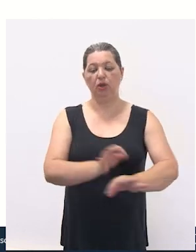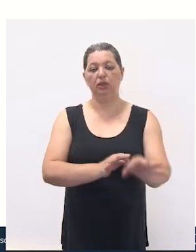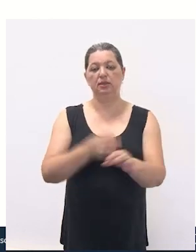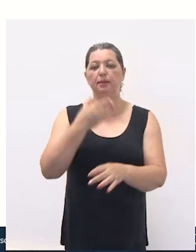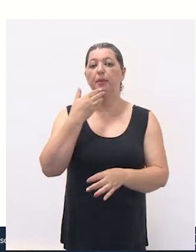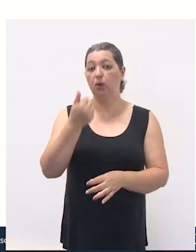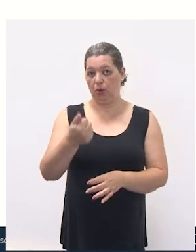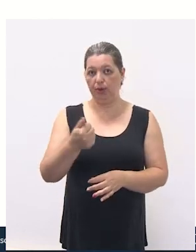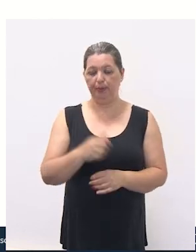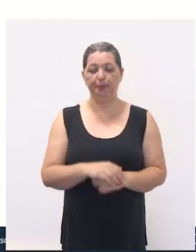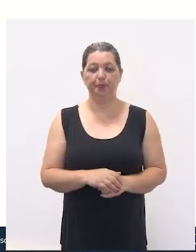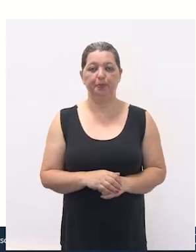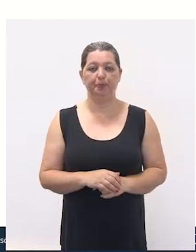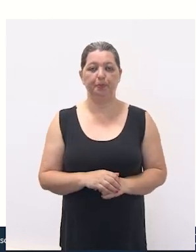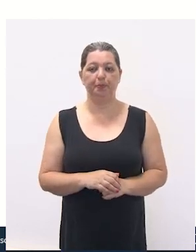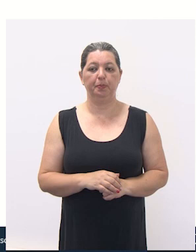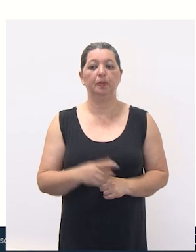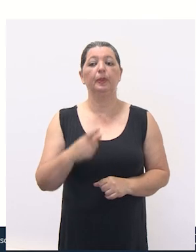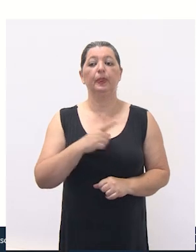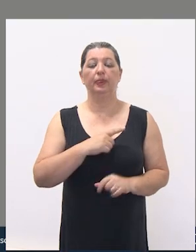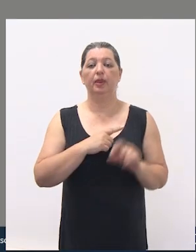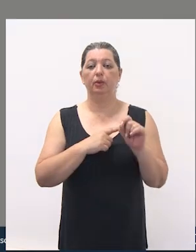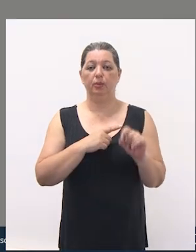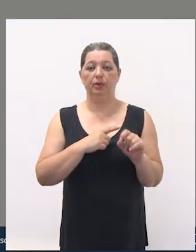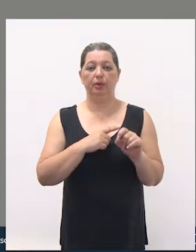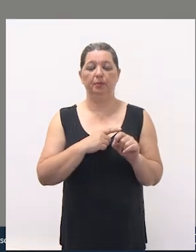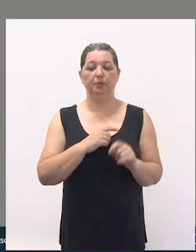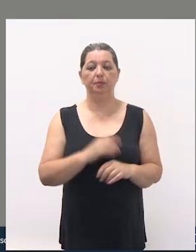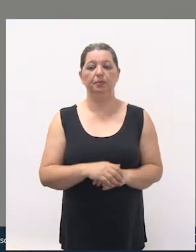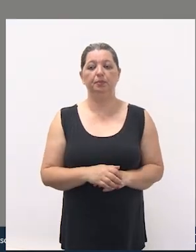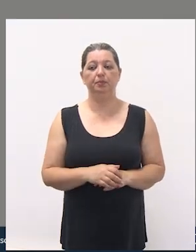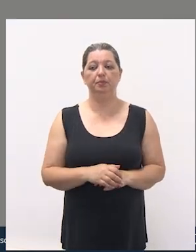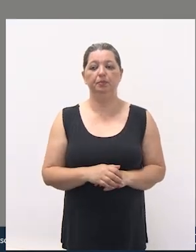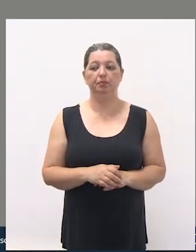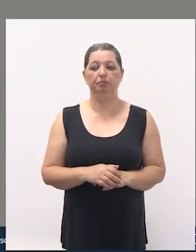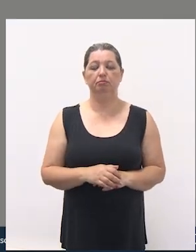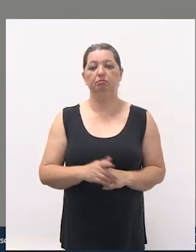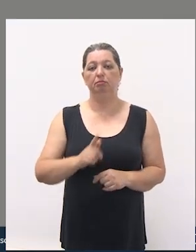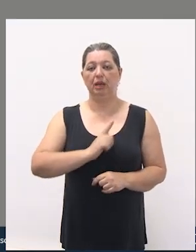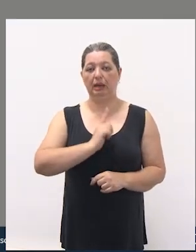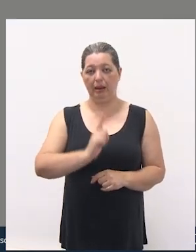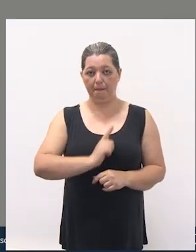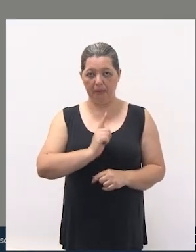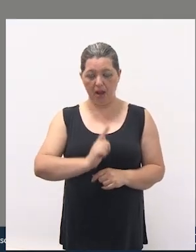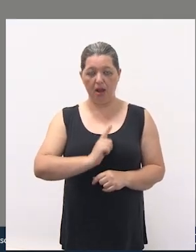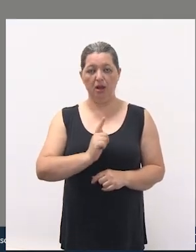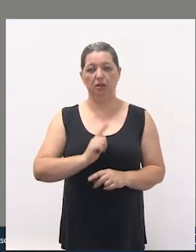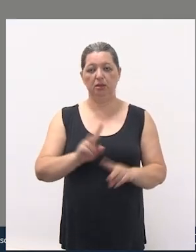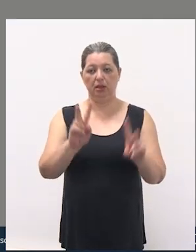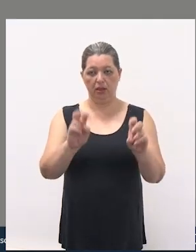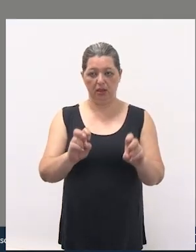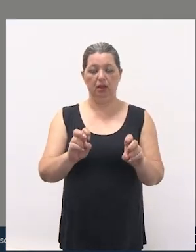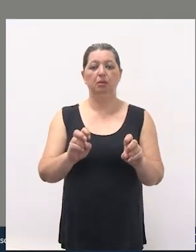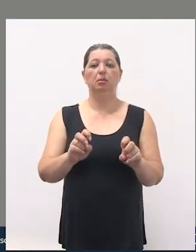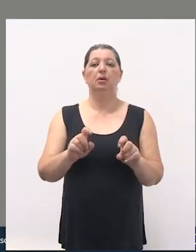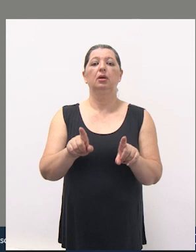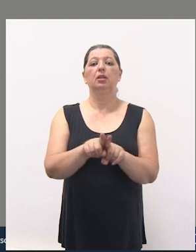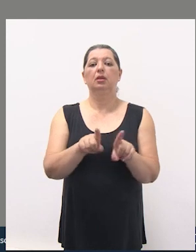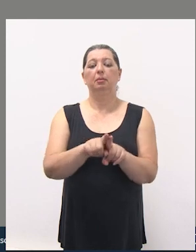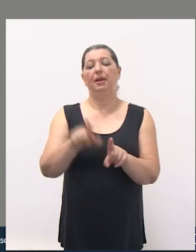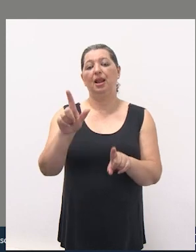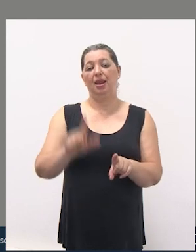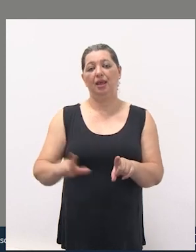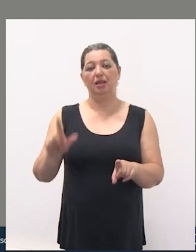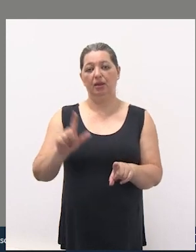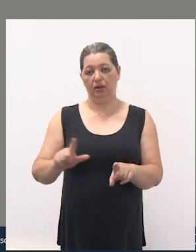Isso. Então a gente tem aqui, por exemplo, gramática, né, e literatura. Peraí